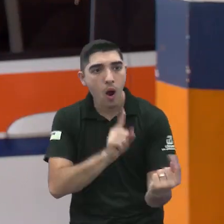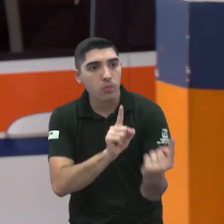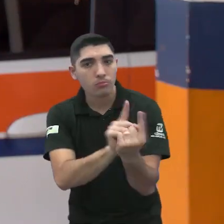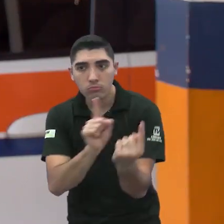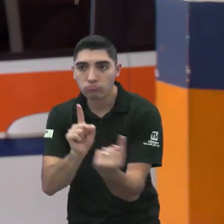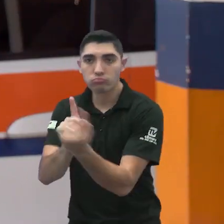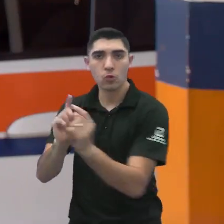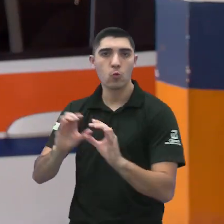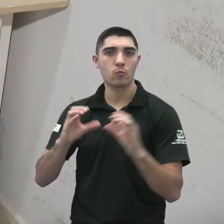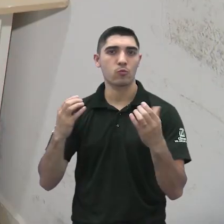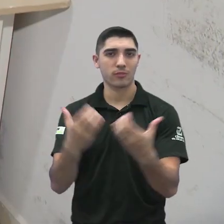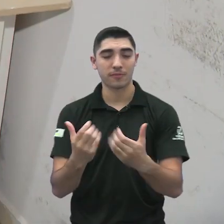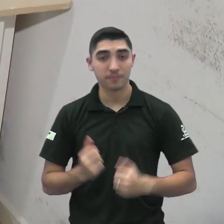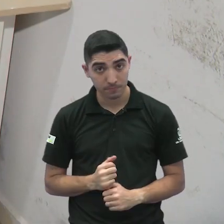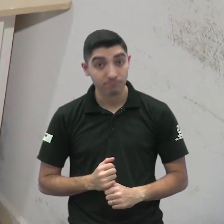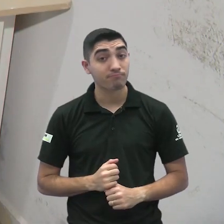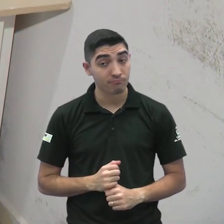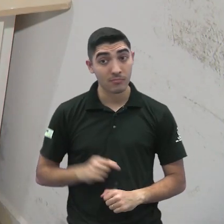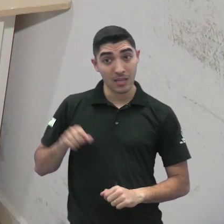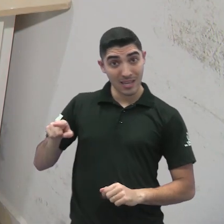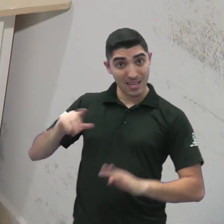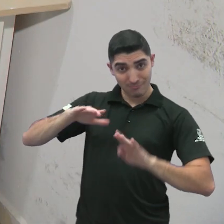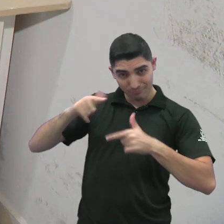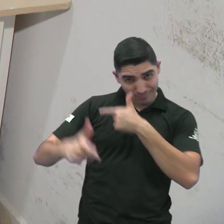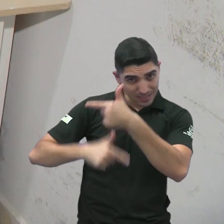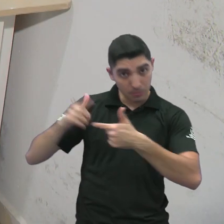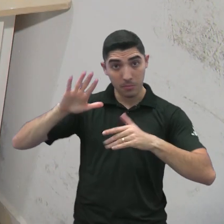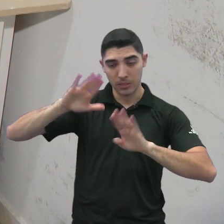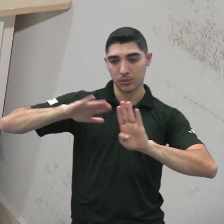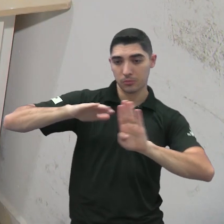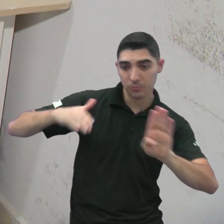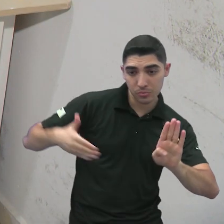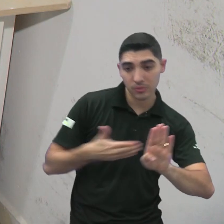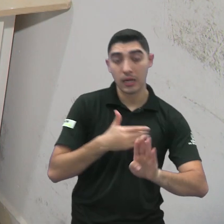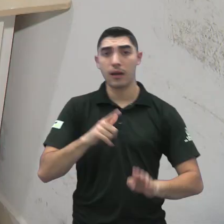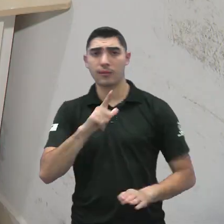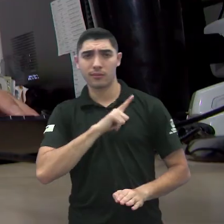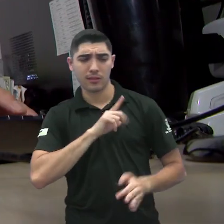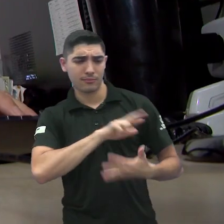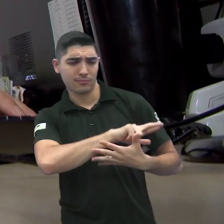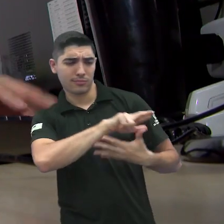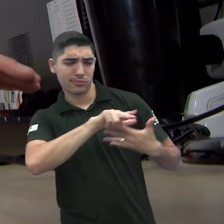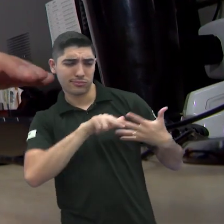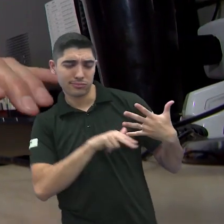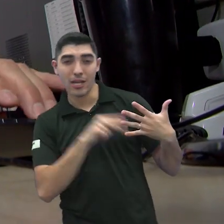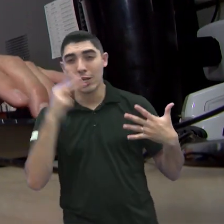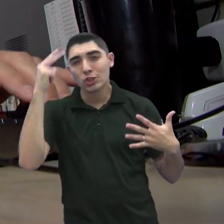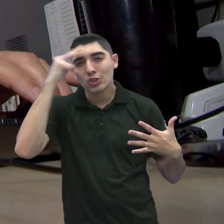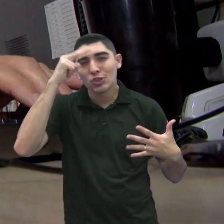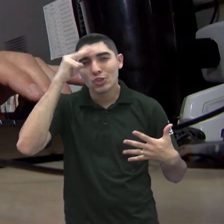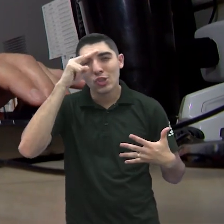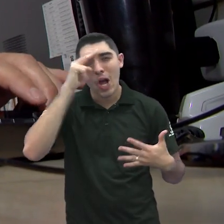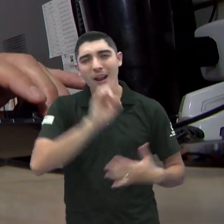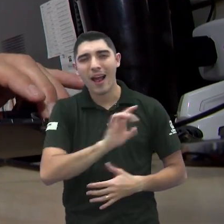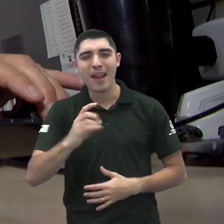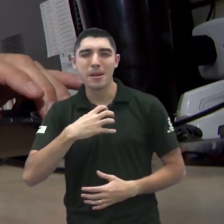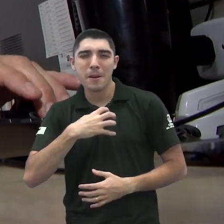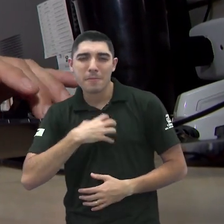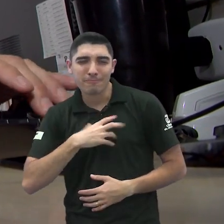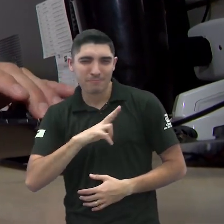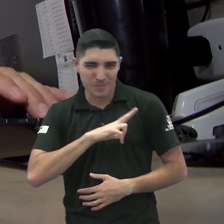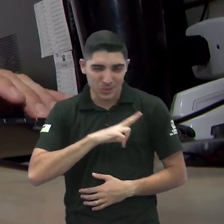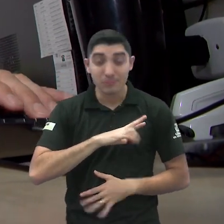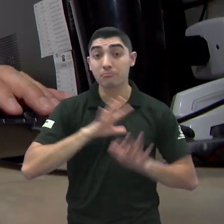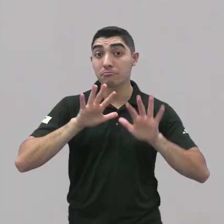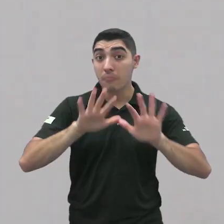para poder atender a comunidade. E por trás de toda esta dedicação ao trabalho, as histórias pessoais dos agentes ficam